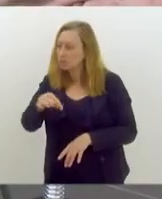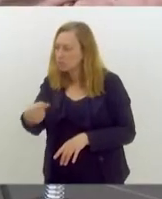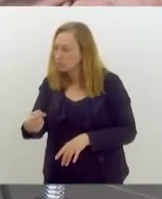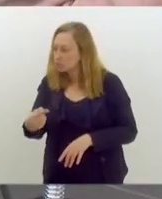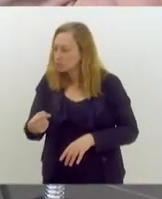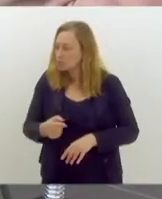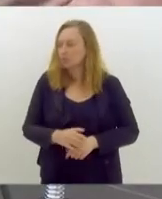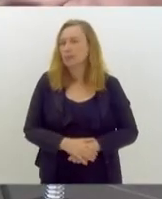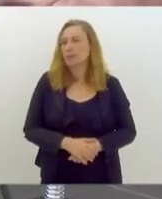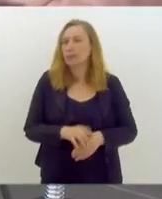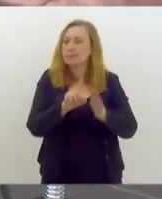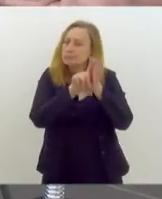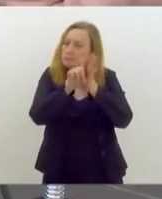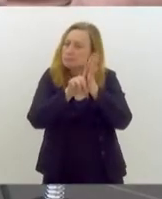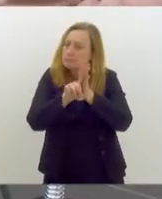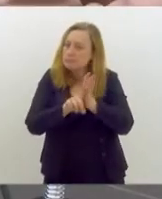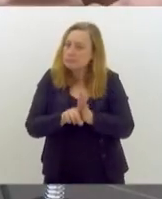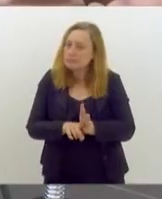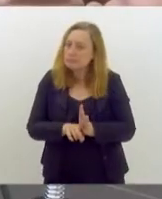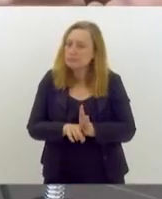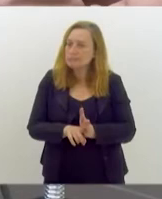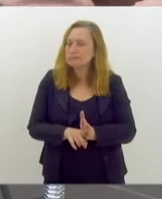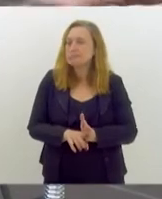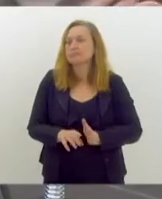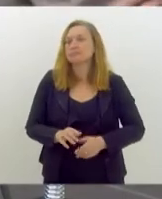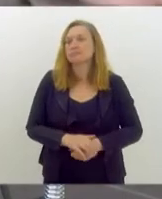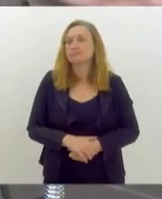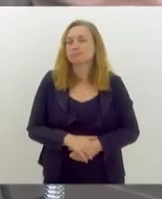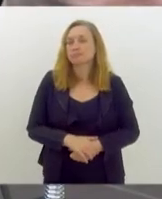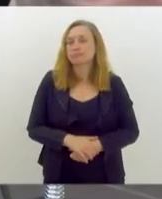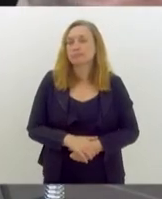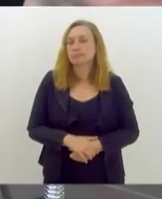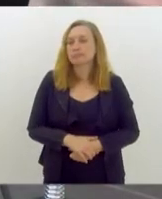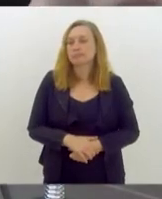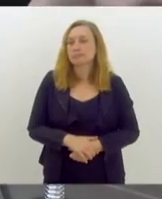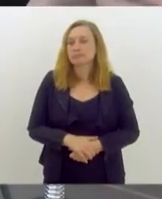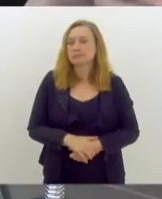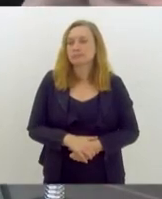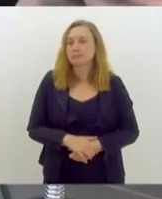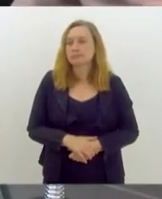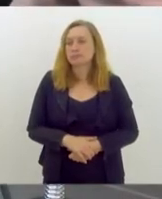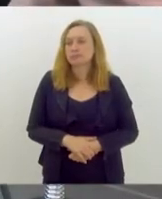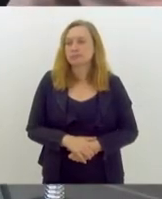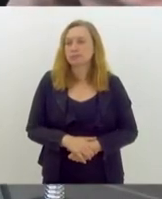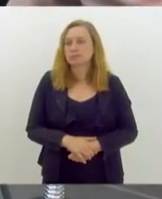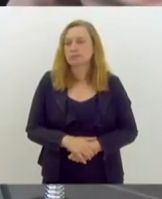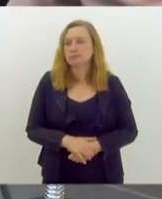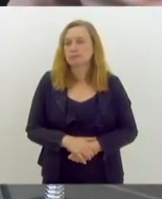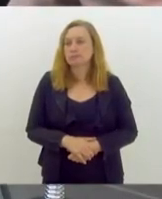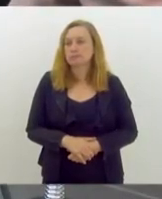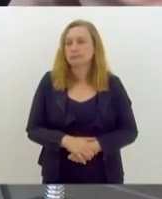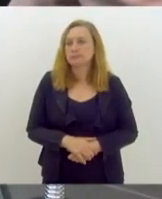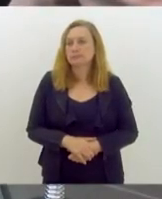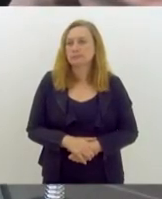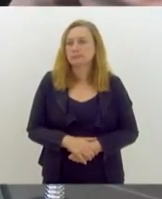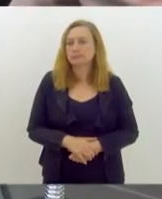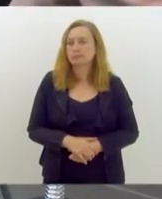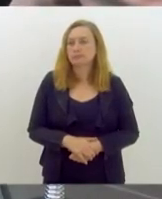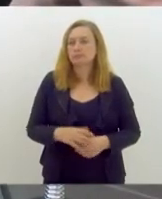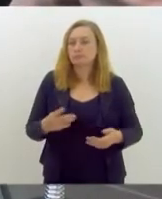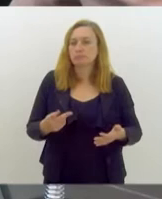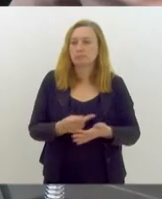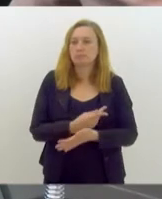ele Analisa as operações de créditos que vieram correndo